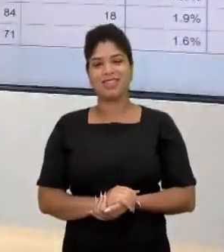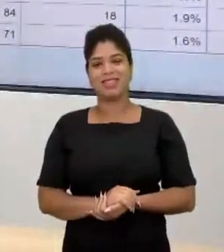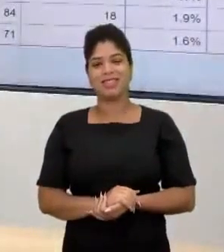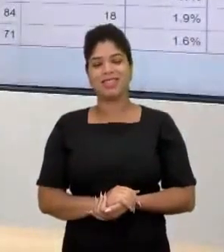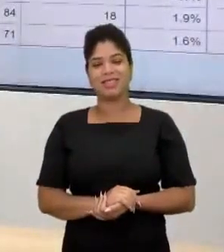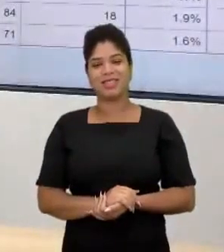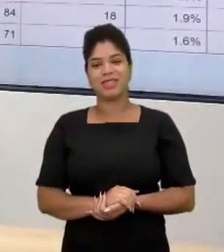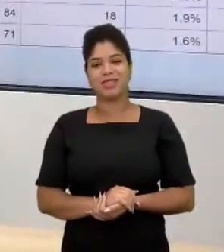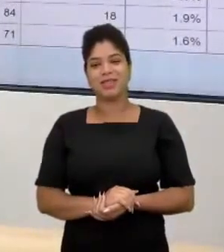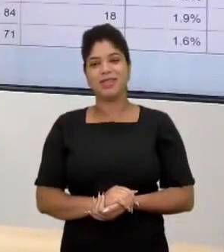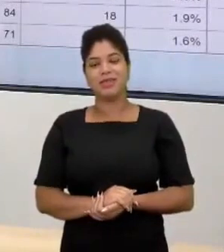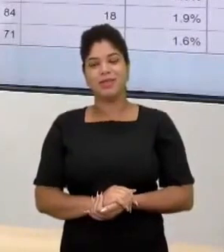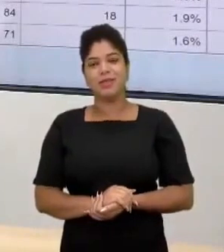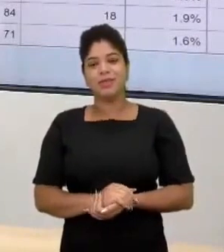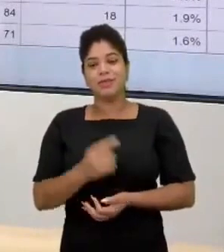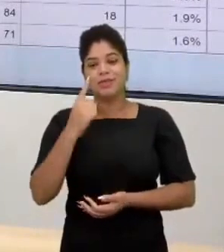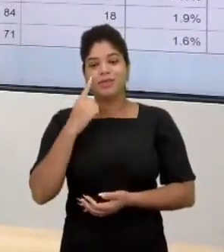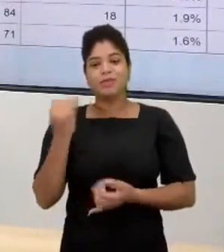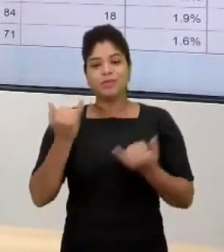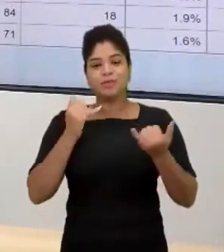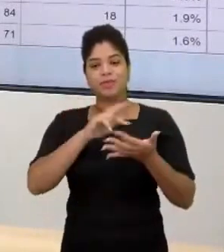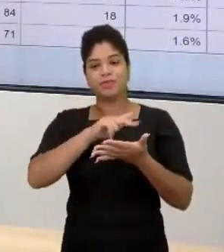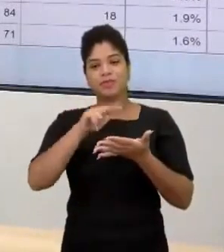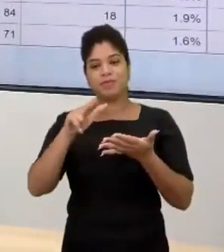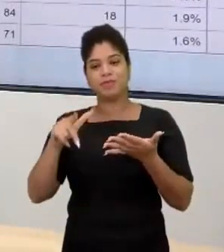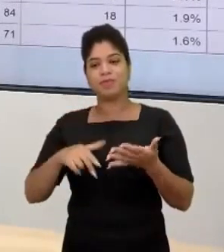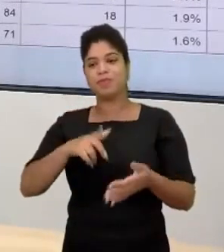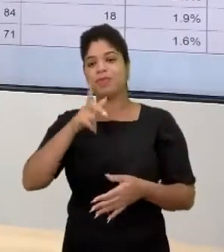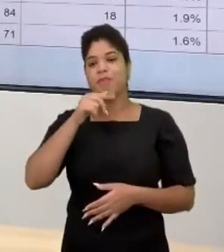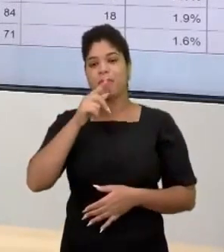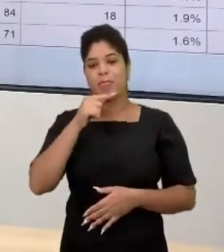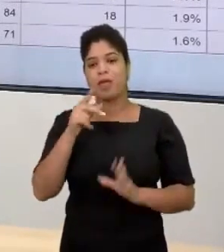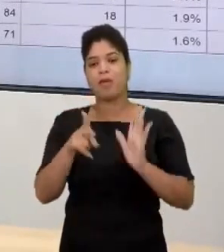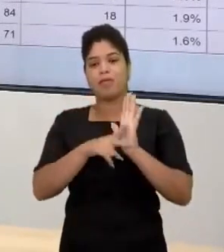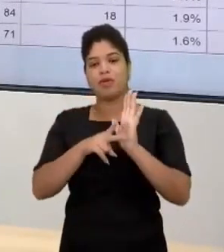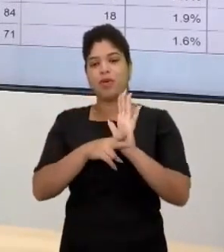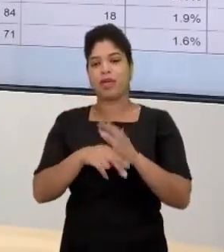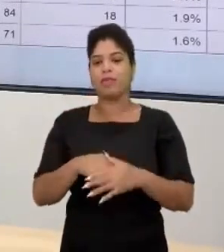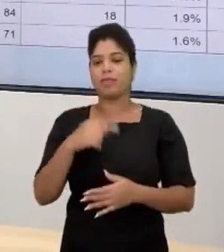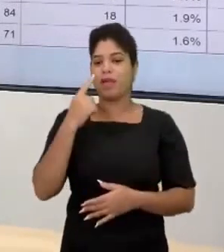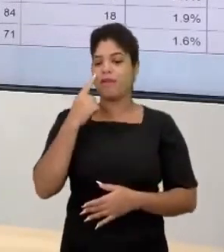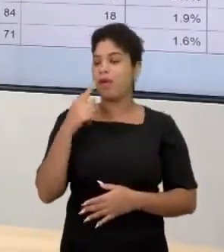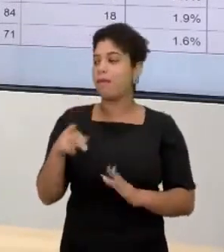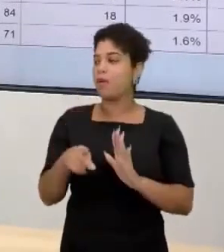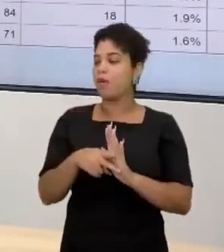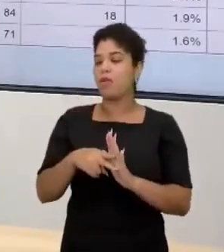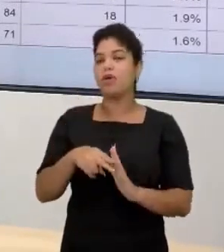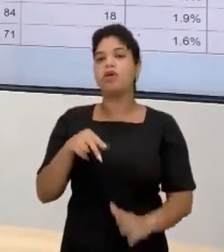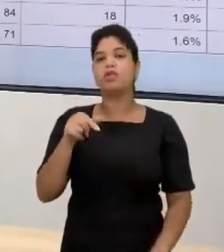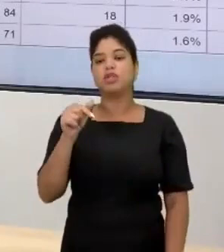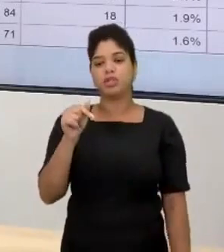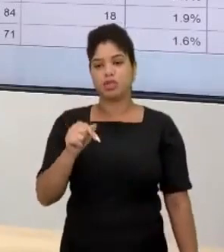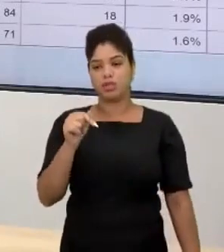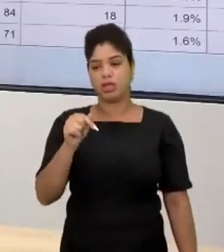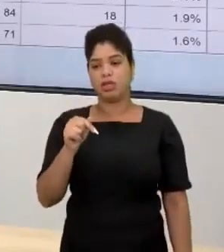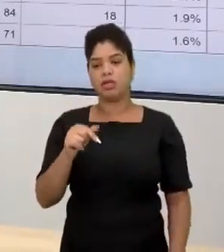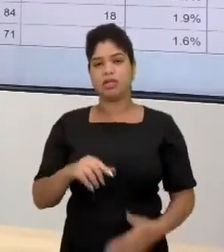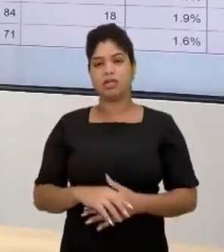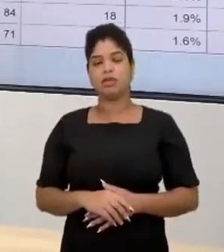Veja como é importante, né, a questão aí da água, da preservação, né? A gente veio aí de uma aula do 7º ano, né, para quem acompanhou,